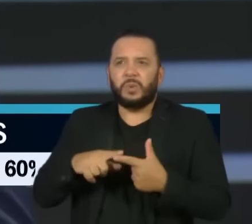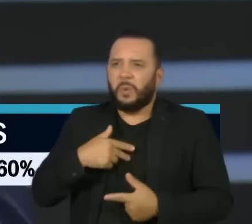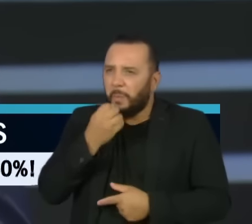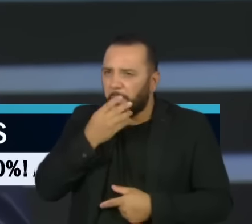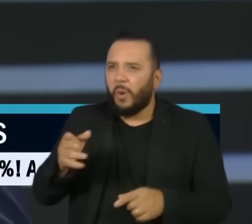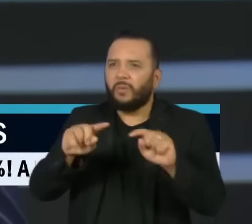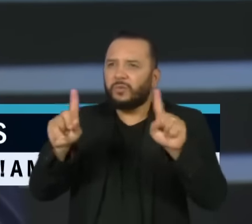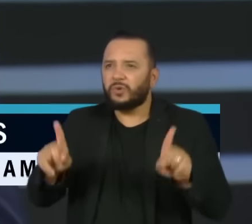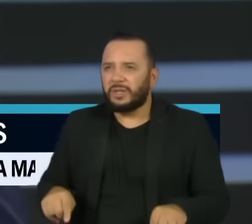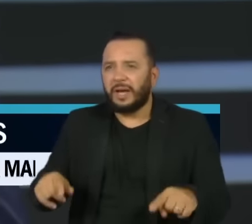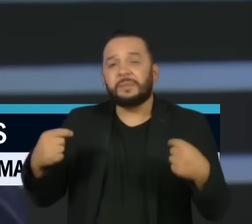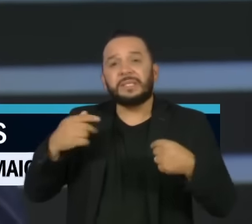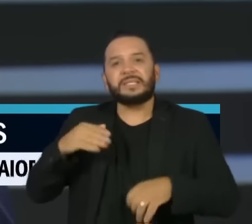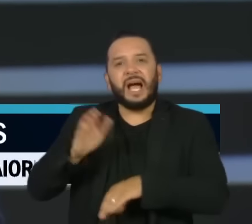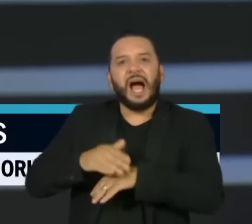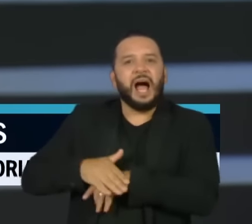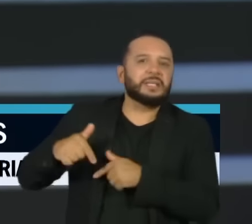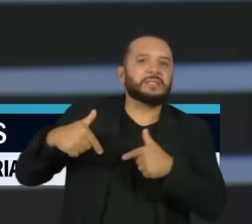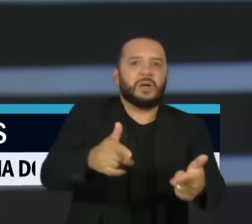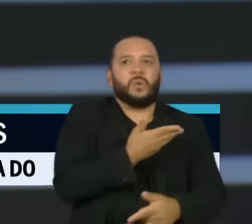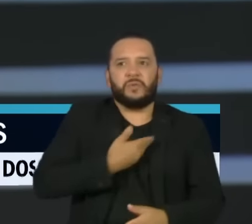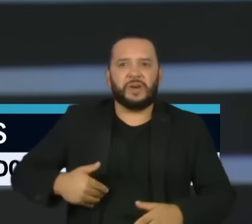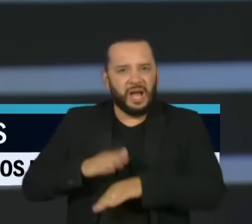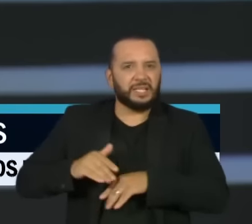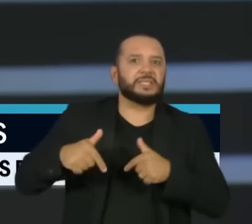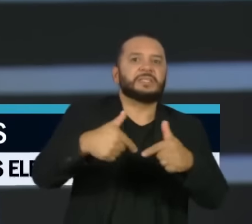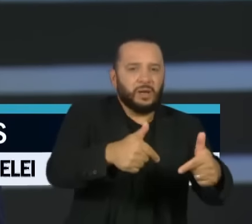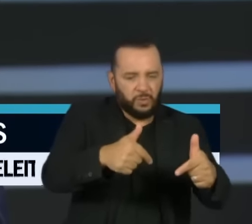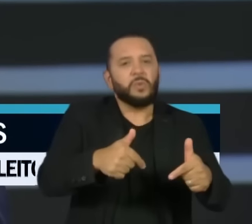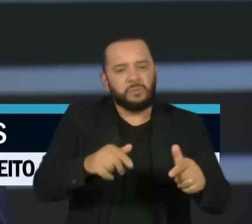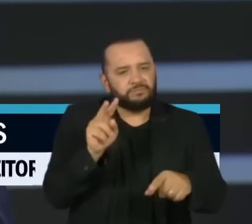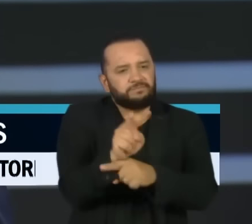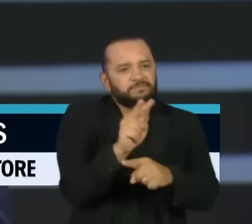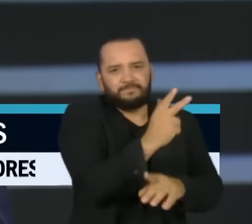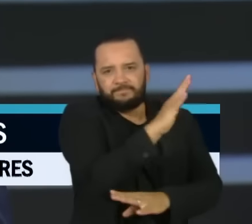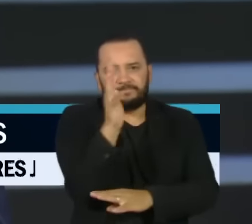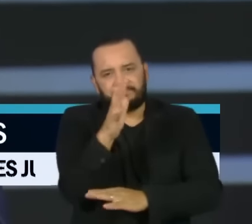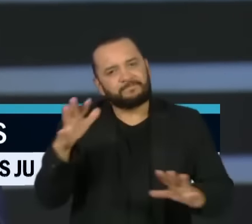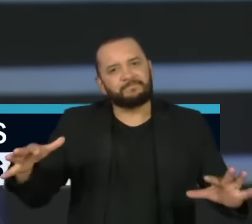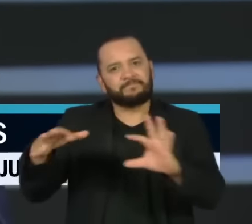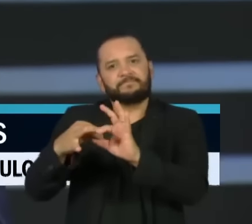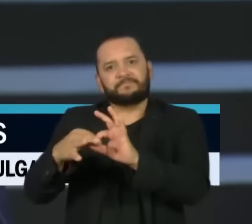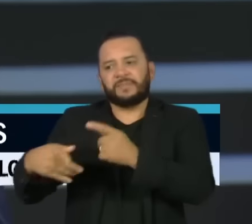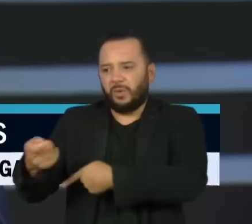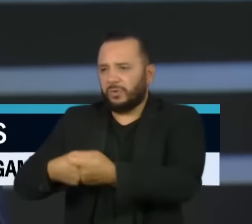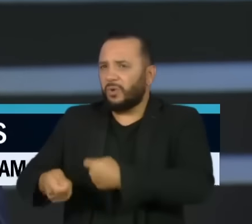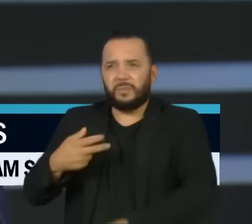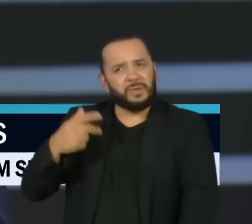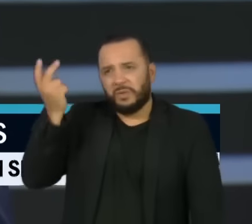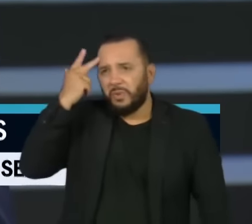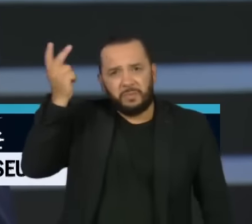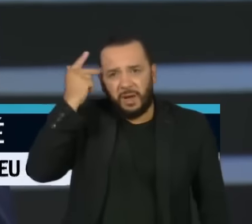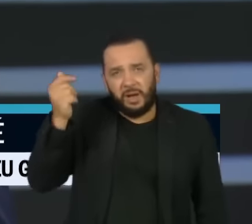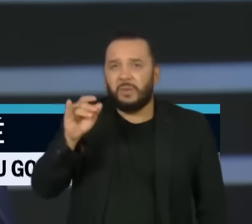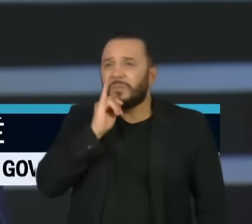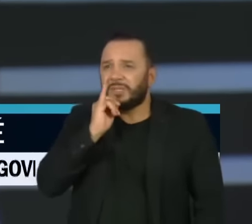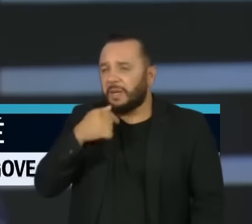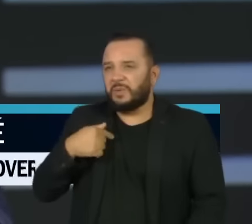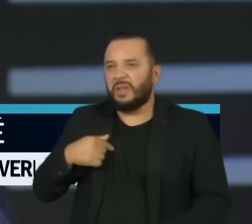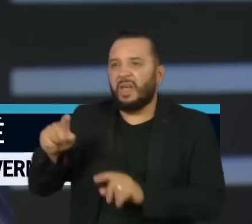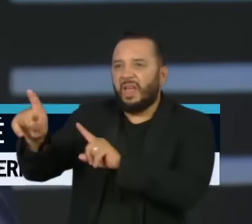O que precisa ter é política ambiental combinado com a política econômica. E não há uma demonização nisso, isso é importante destacar, do